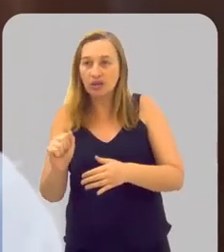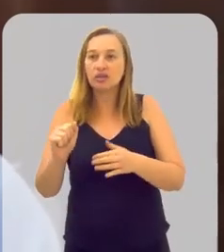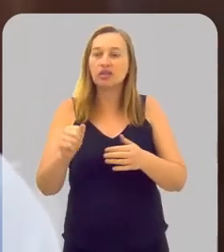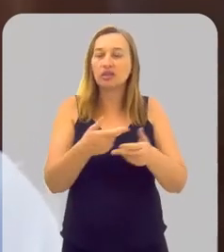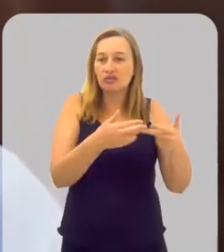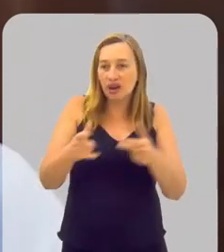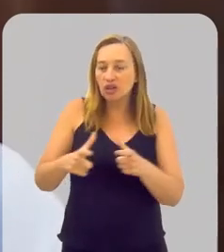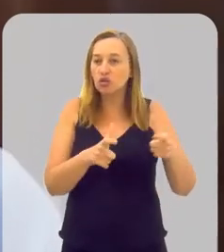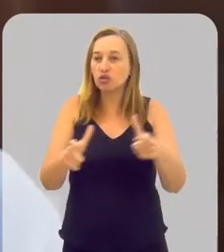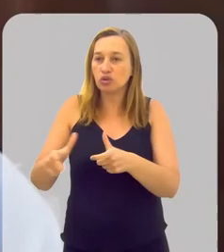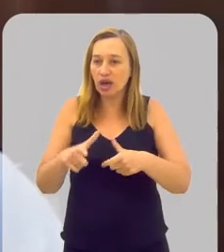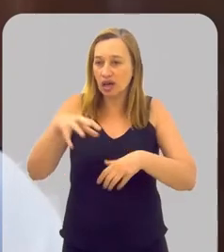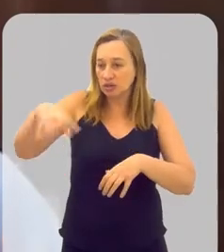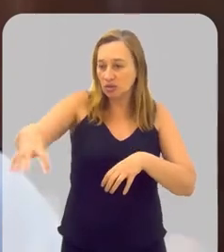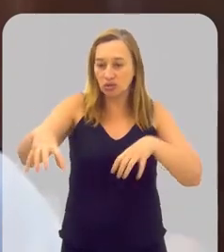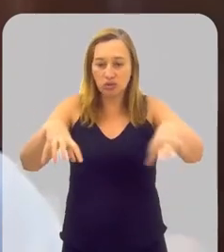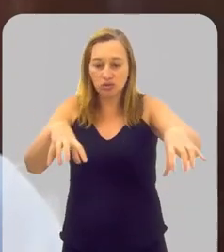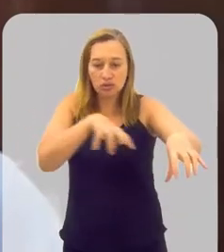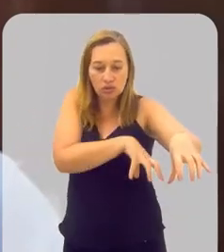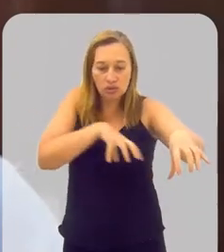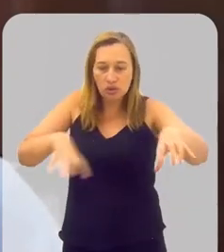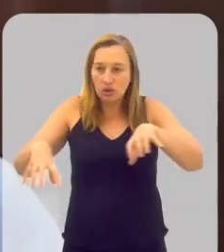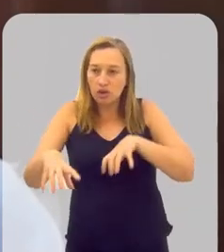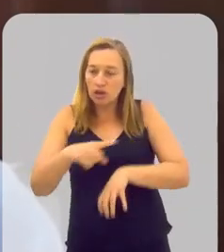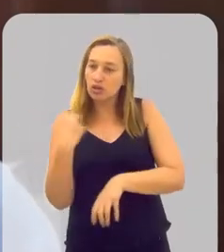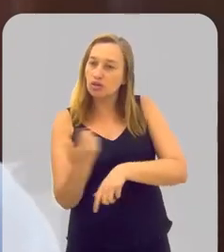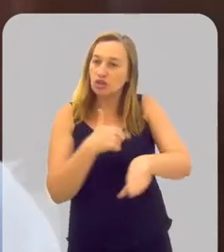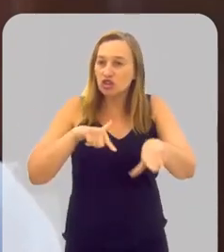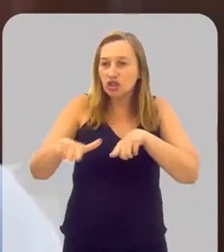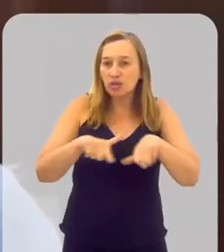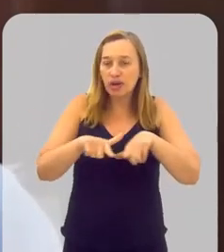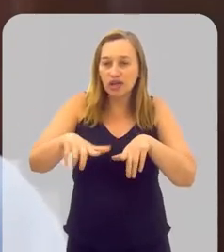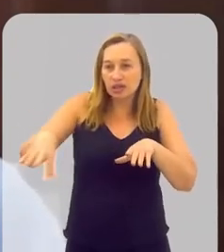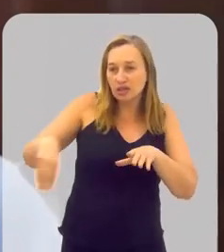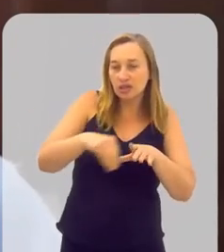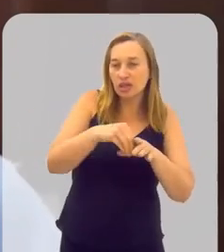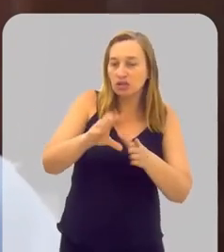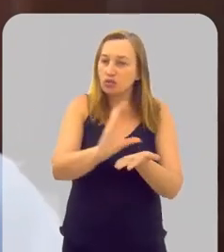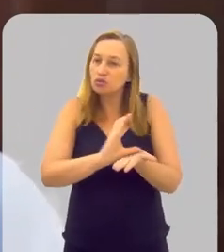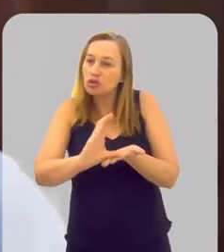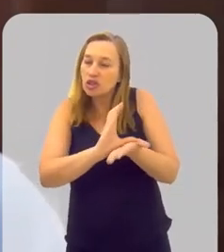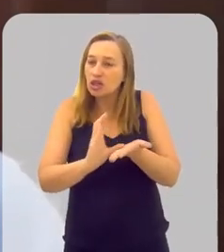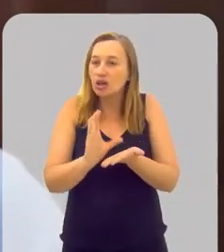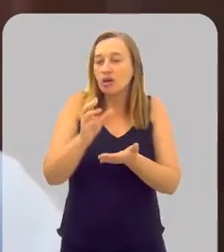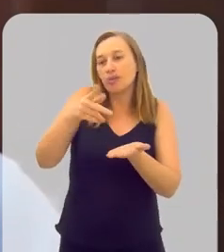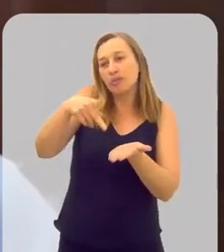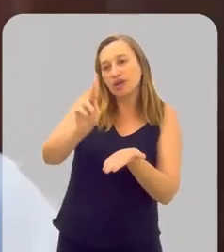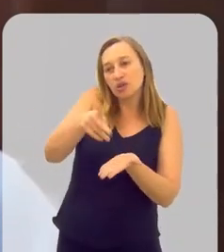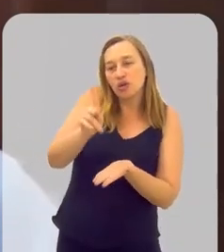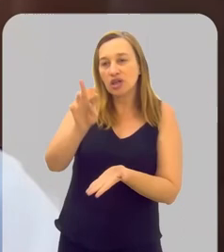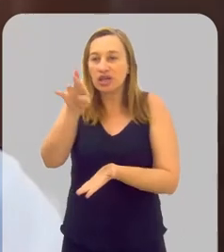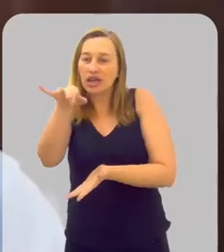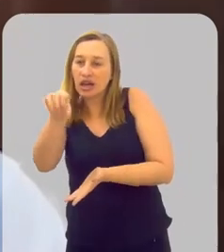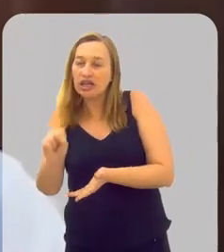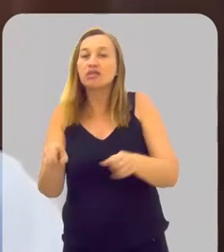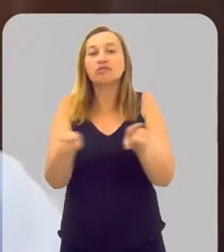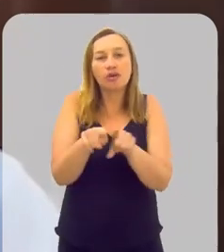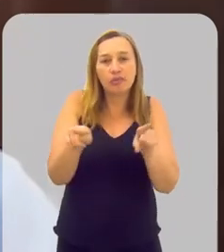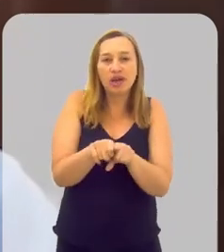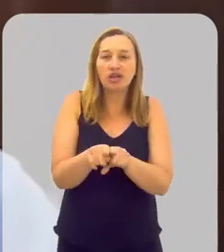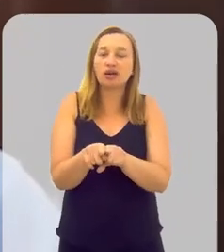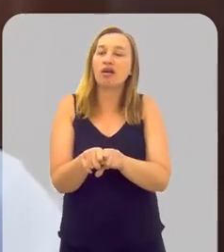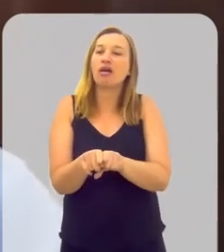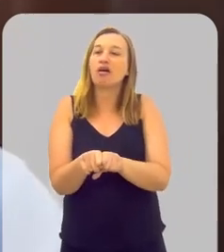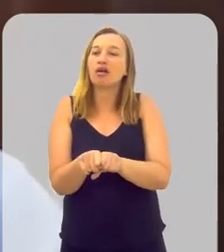diversas divulgações, sejam nas regionais que a gente tem, em unidades que a gente atua, e dentro do nosso Conselho Empresarial de